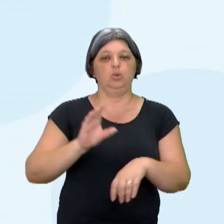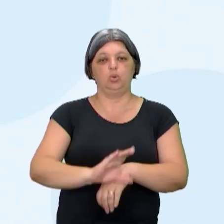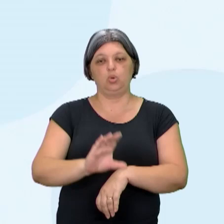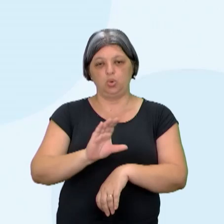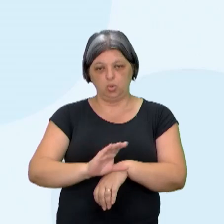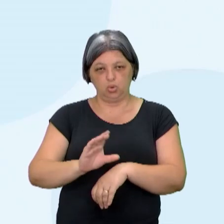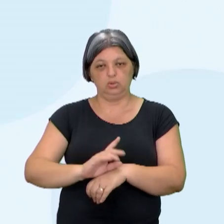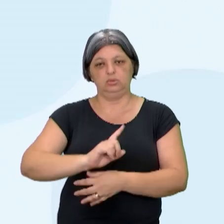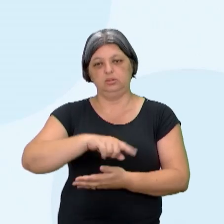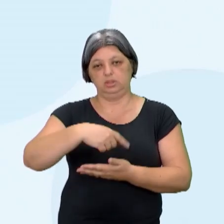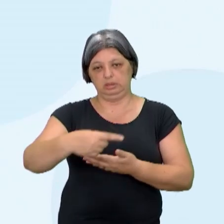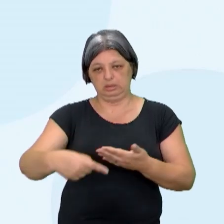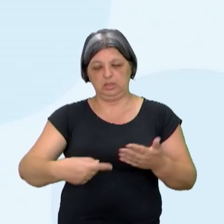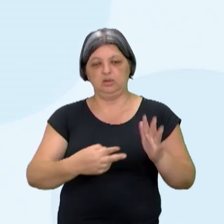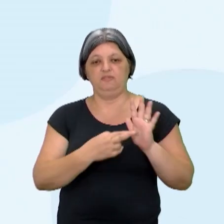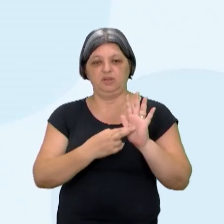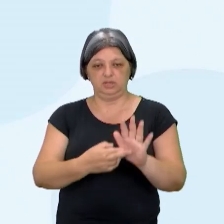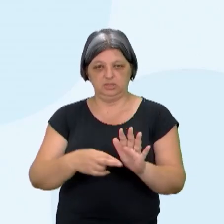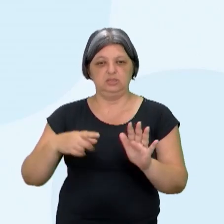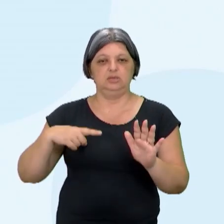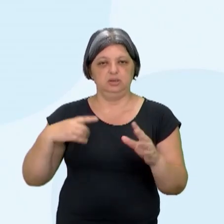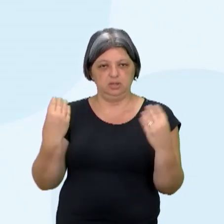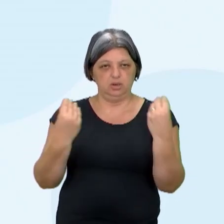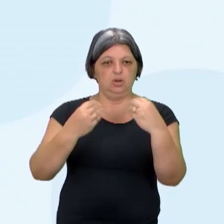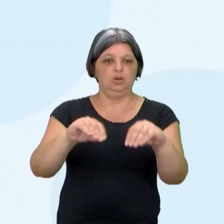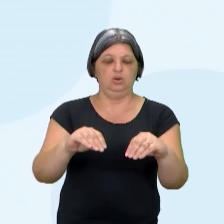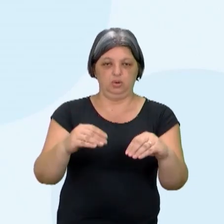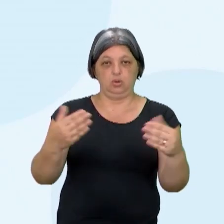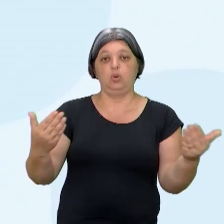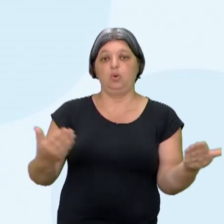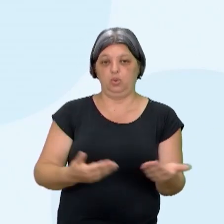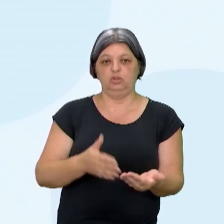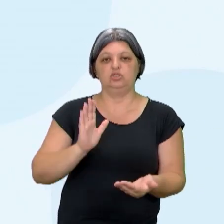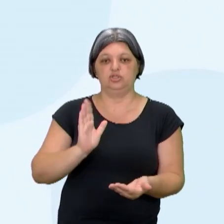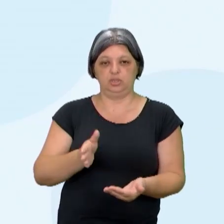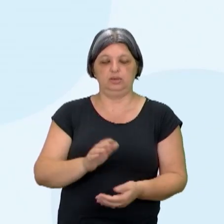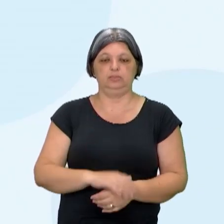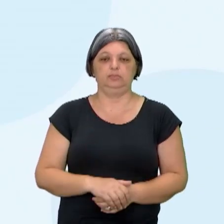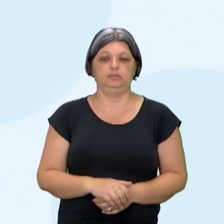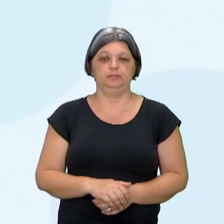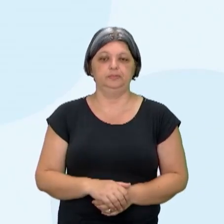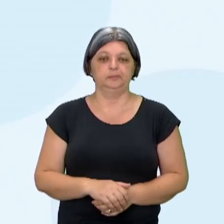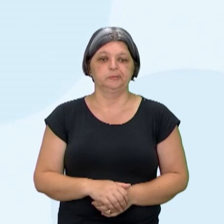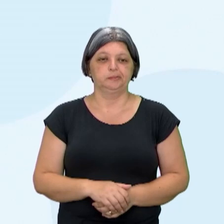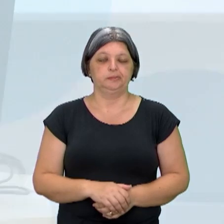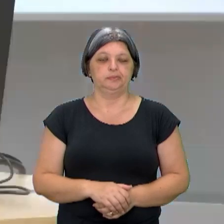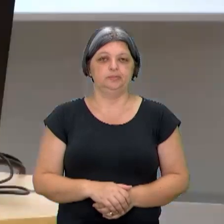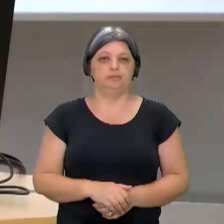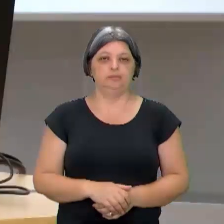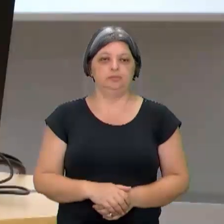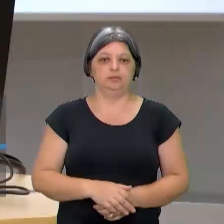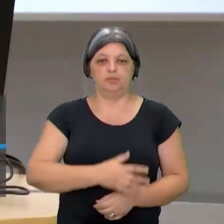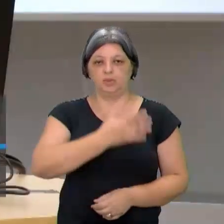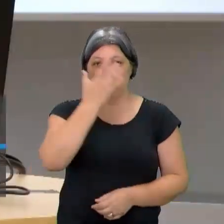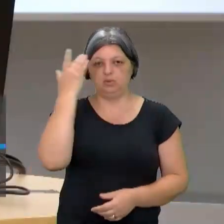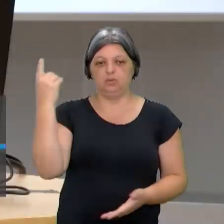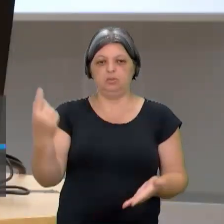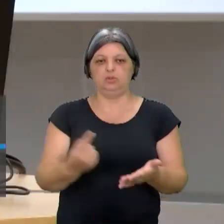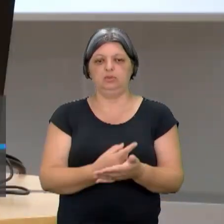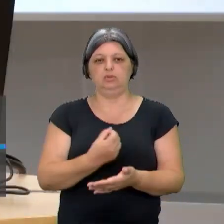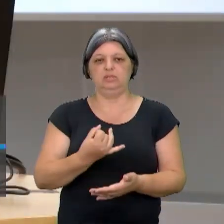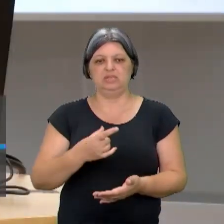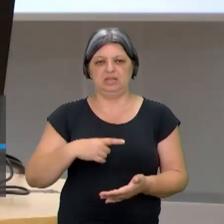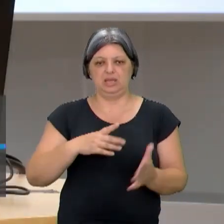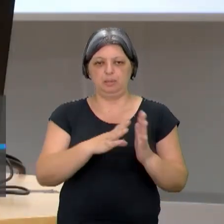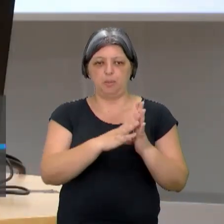falei. Já foi jogado no chat para vocês anteriormente hoje. E só para fechar, alguém perguntou se a gente tem um modelo no site,